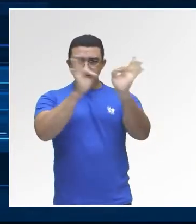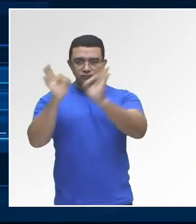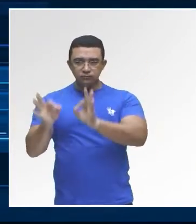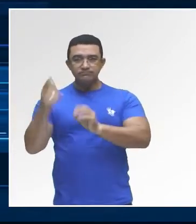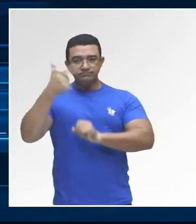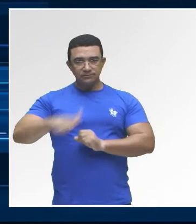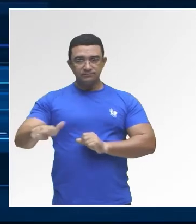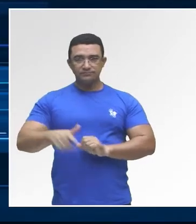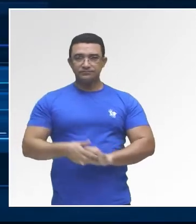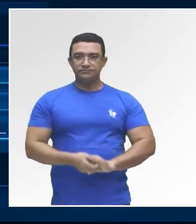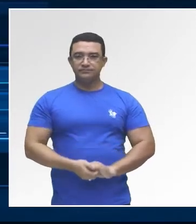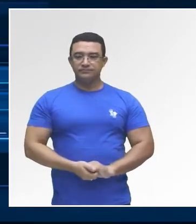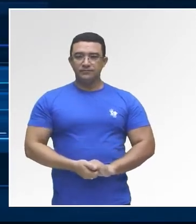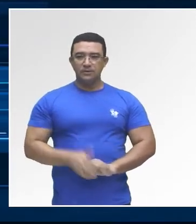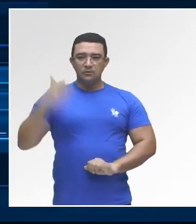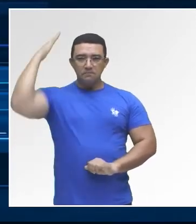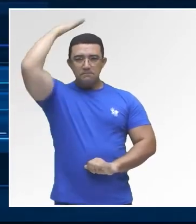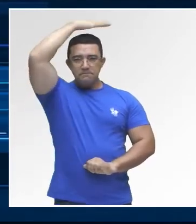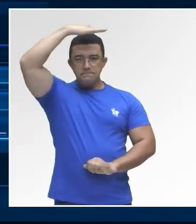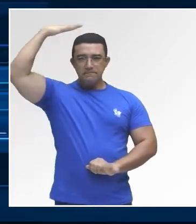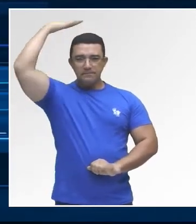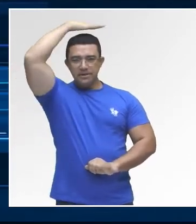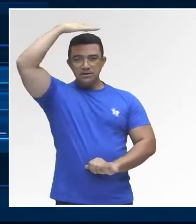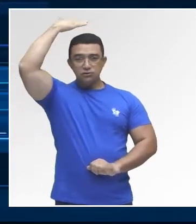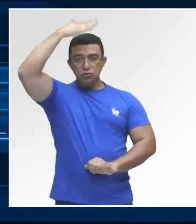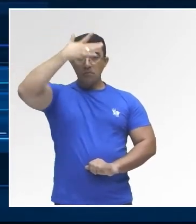então. Mexico,